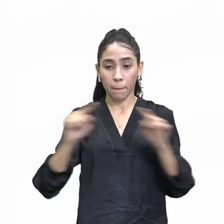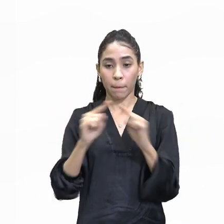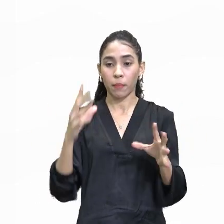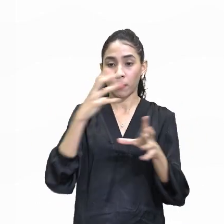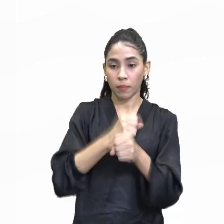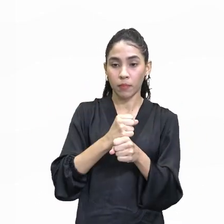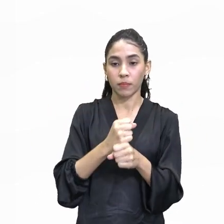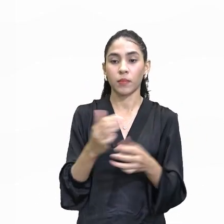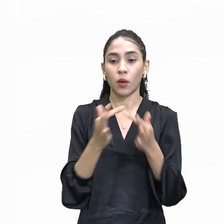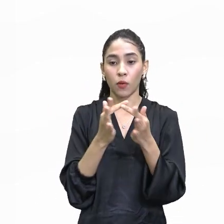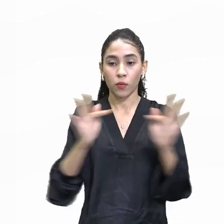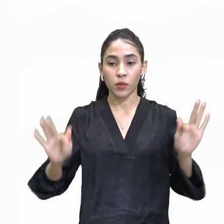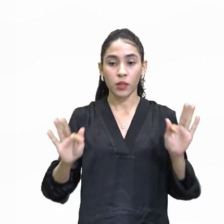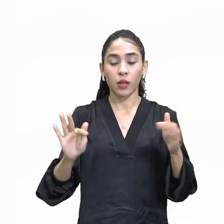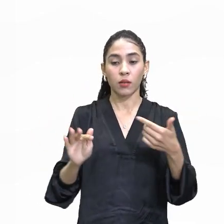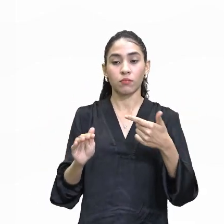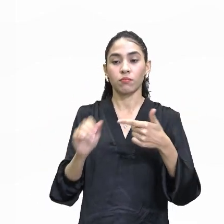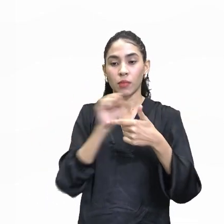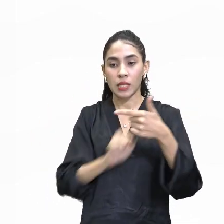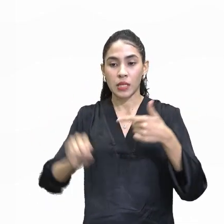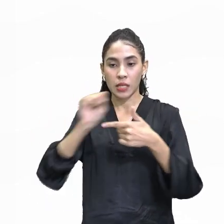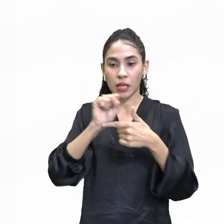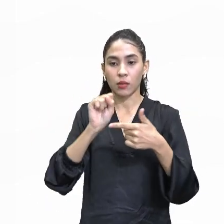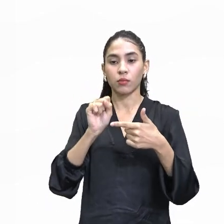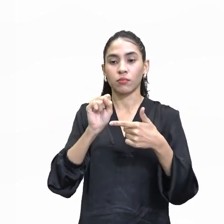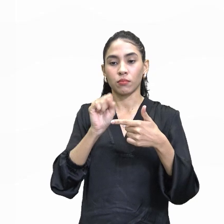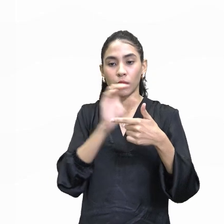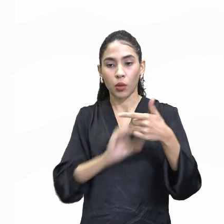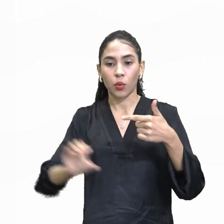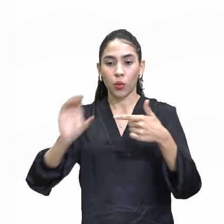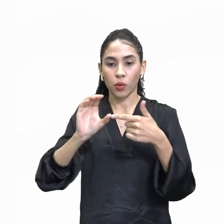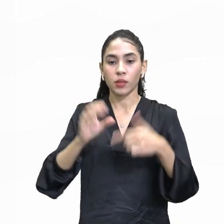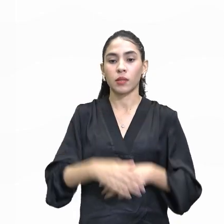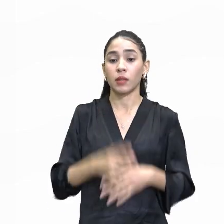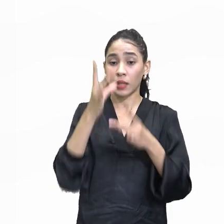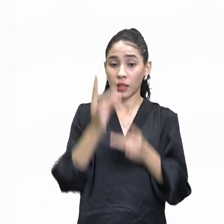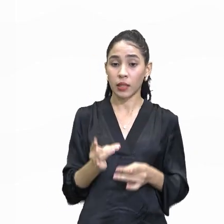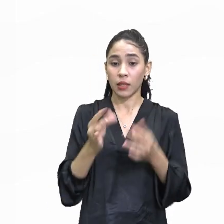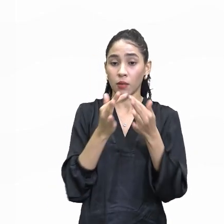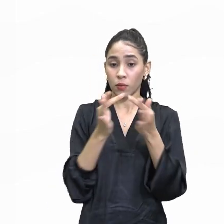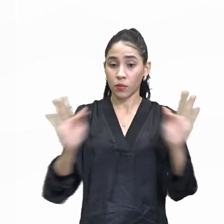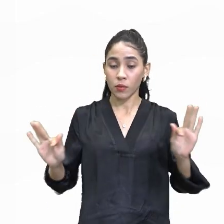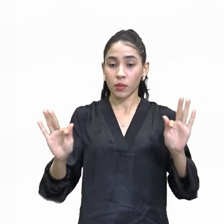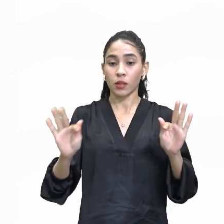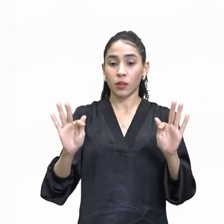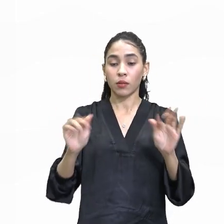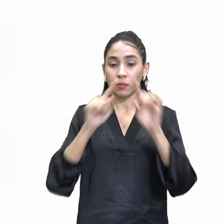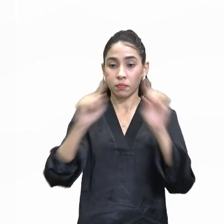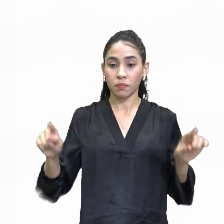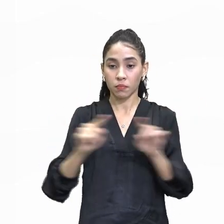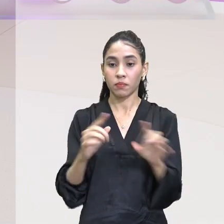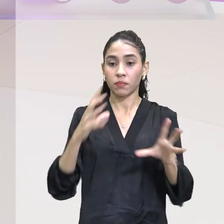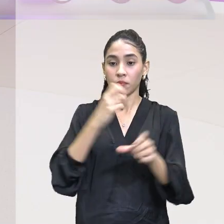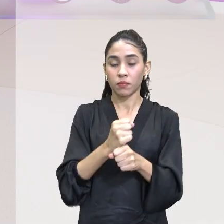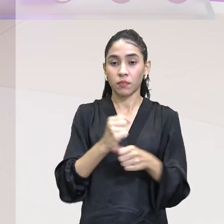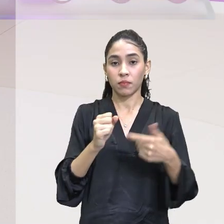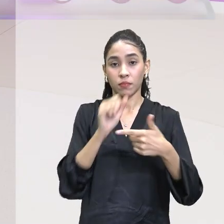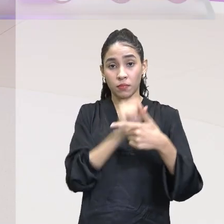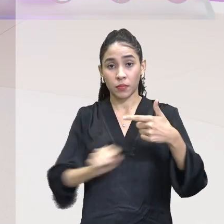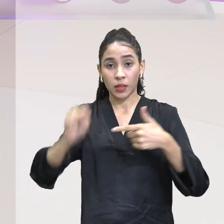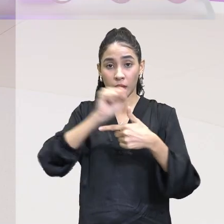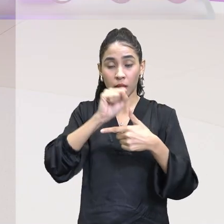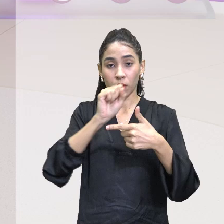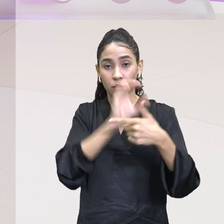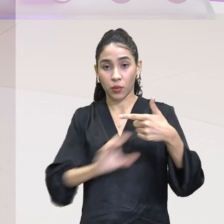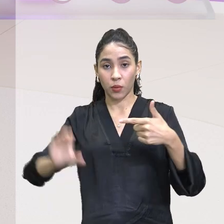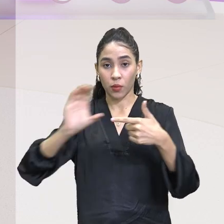caso, função seno e cosseno com detalhamento em funções trigonométricas, seno e cosseno. Então,